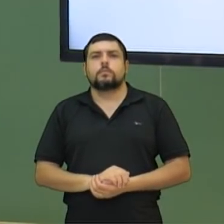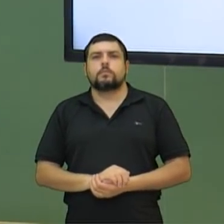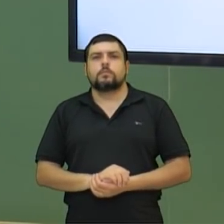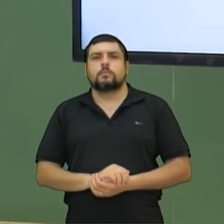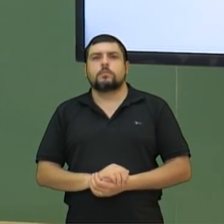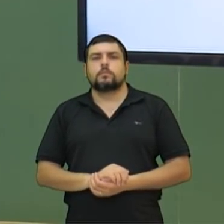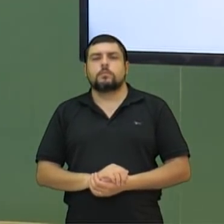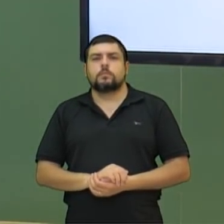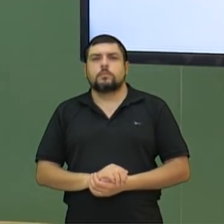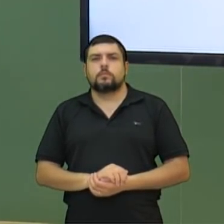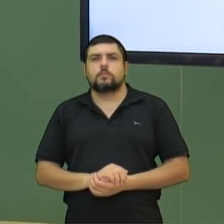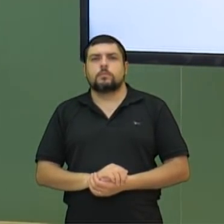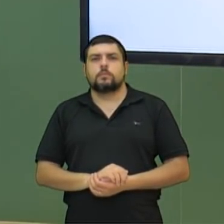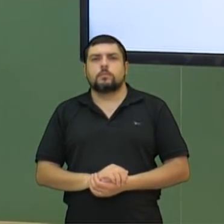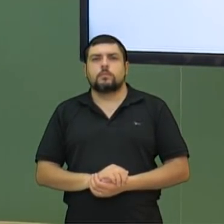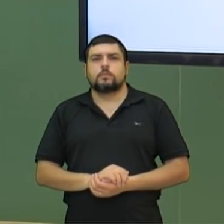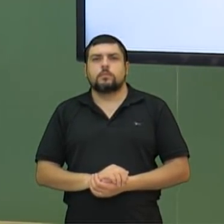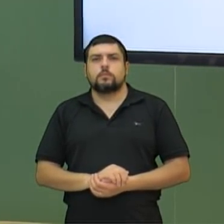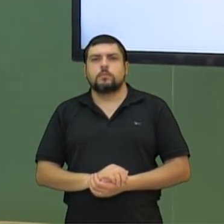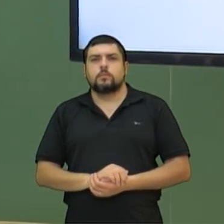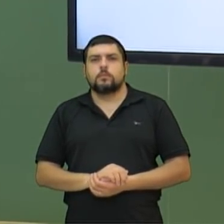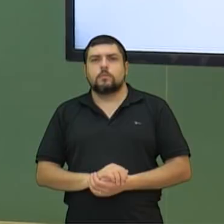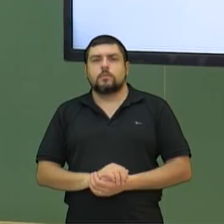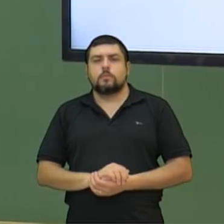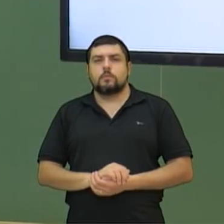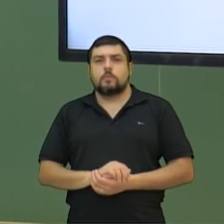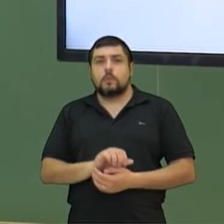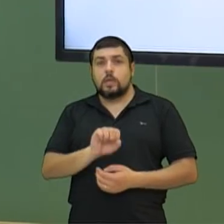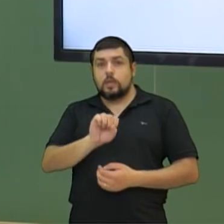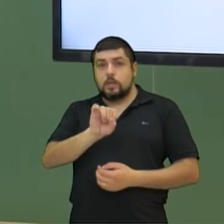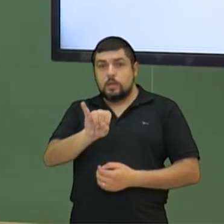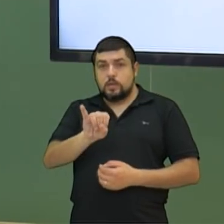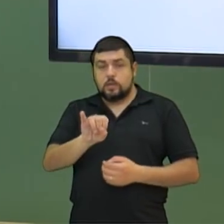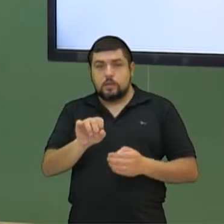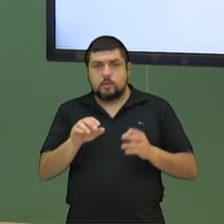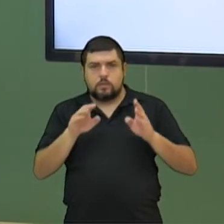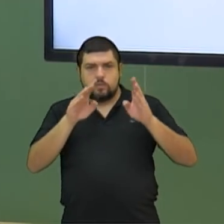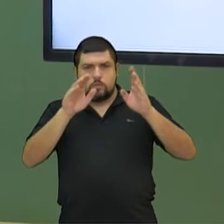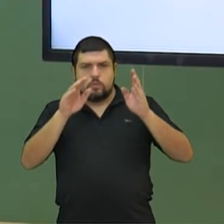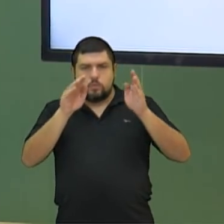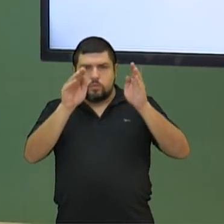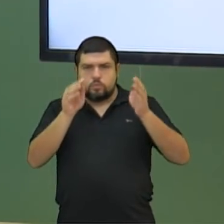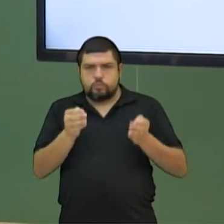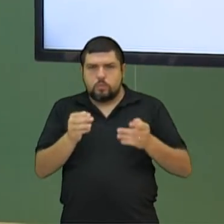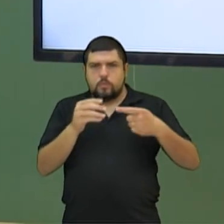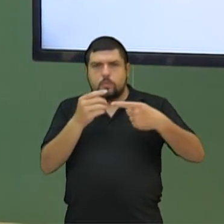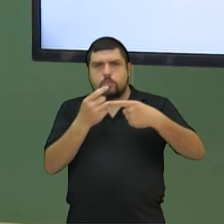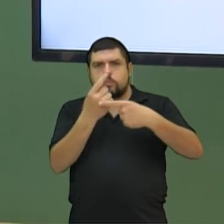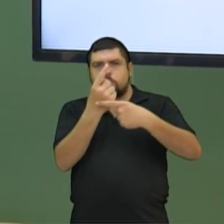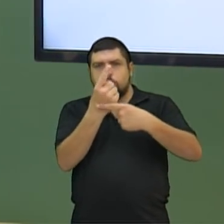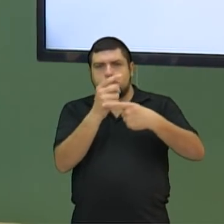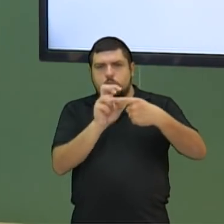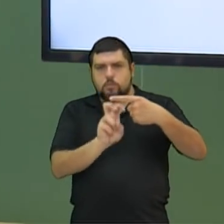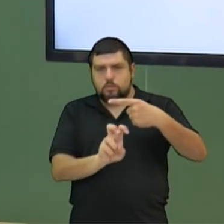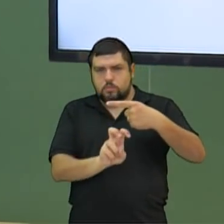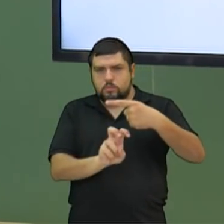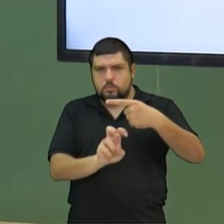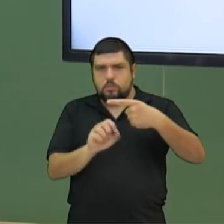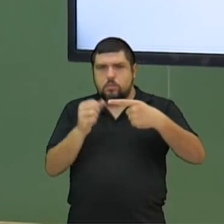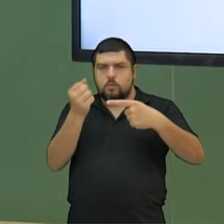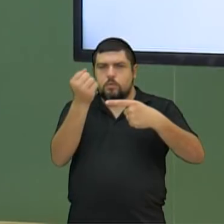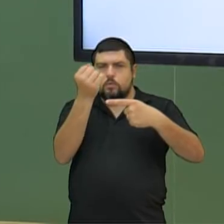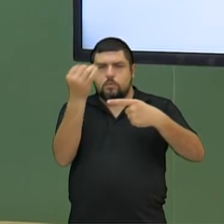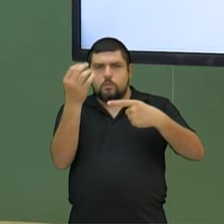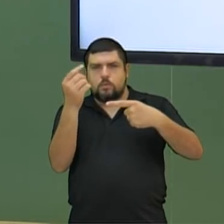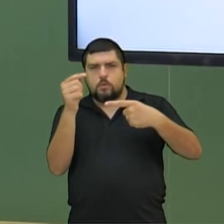me diz que se eu tenho uma fração elevada a um expoente, eu posso transformar isso em